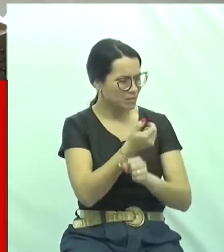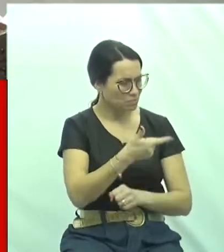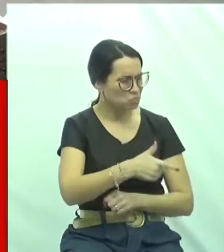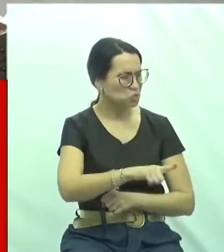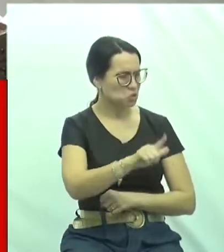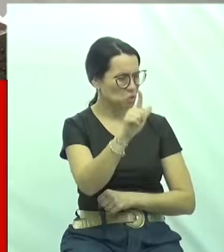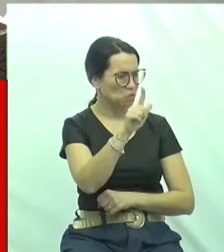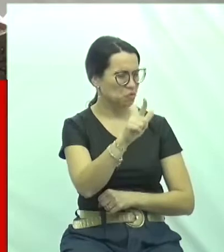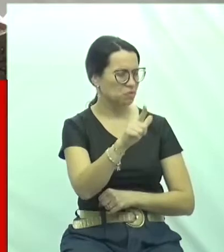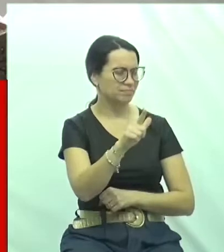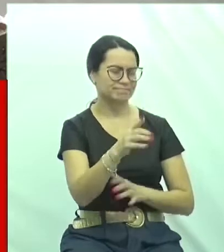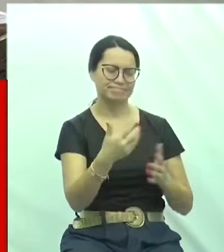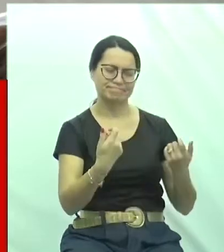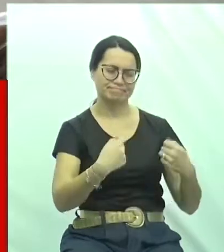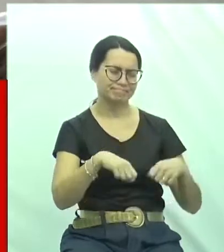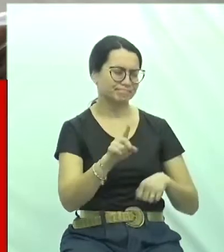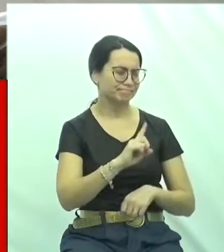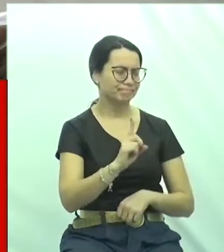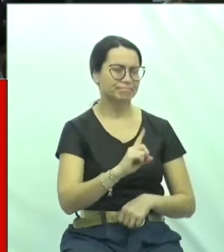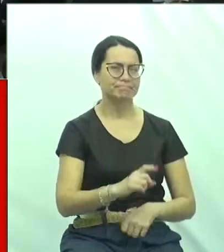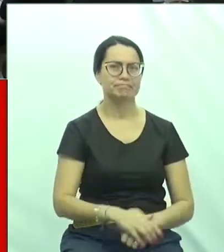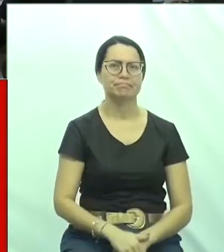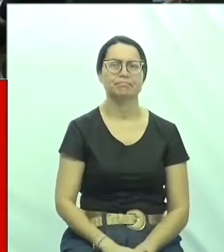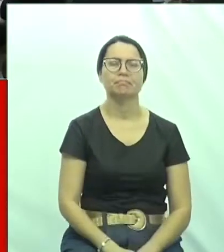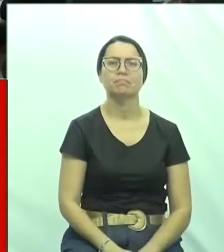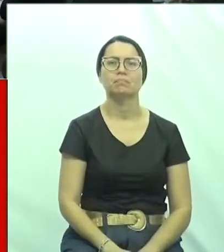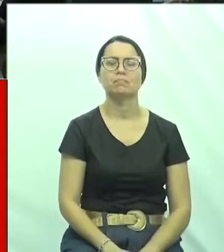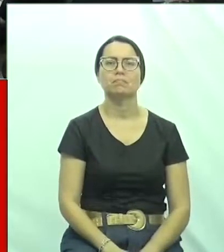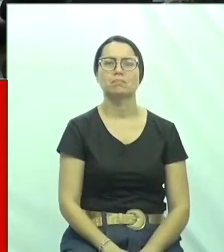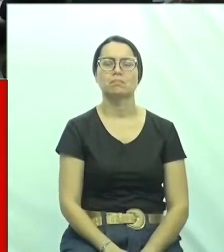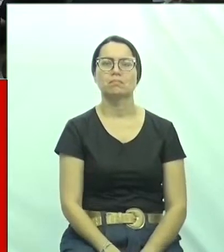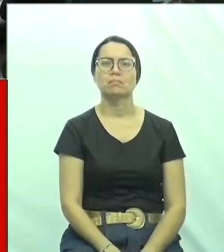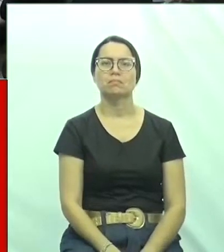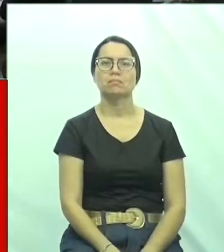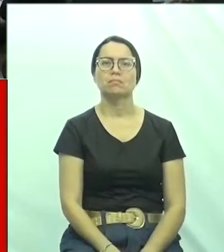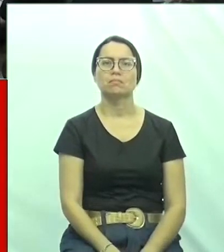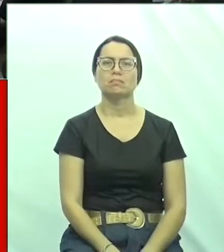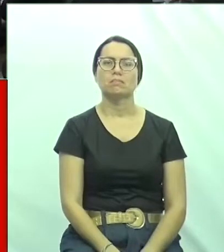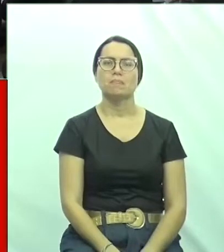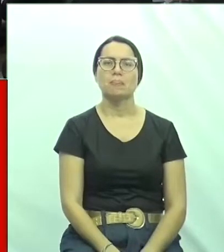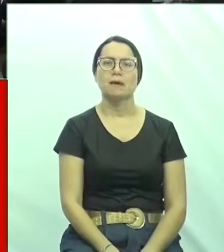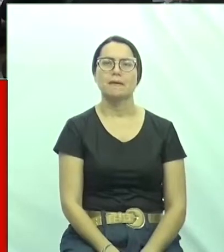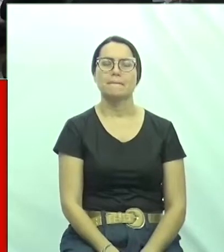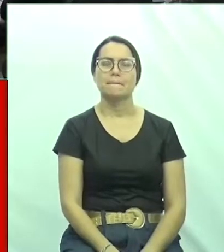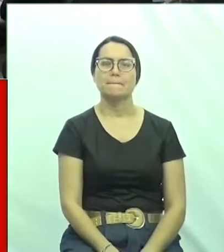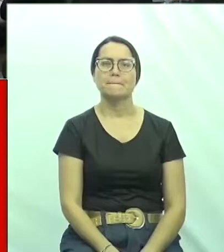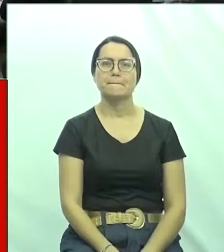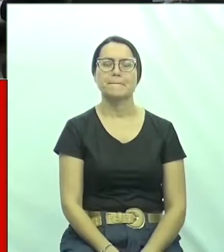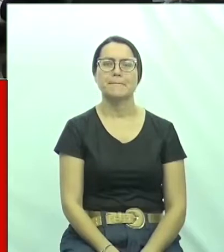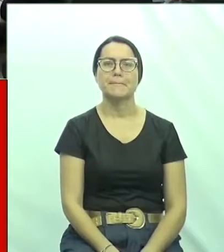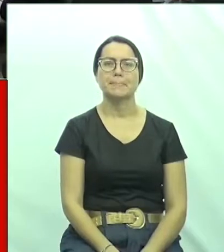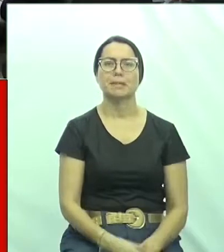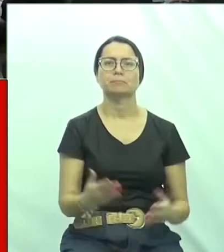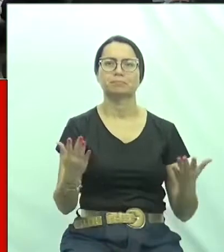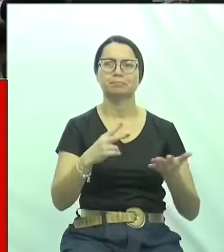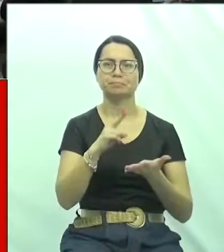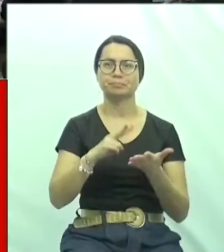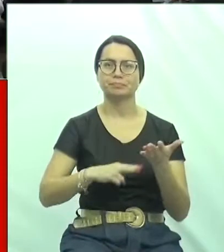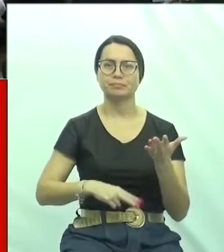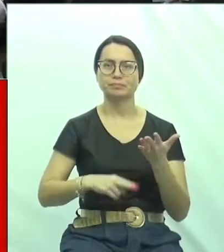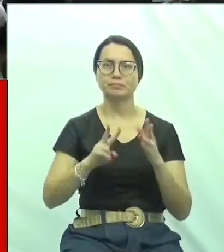jugo da escravidão. Solicito que faça a leitura do expediente. 51ª sessão